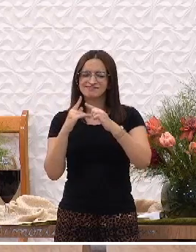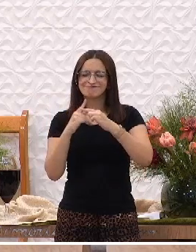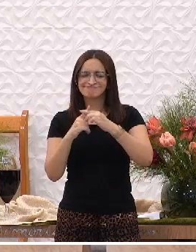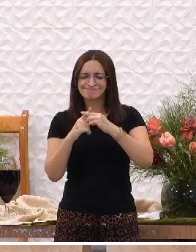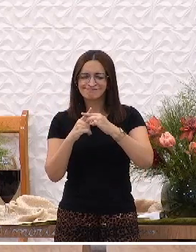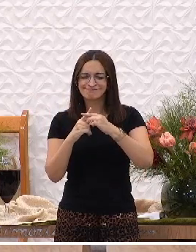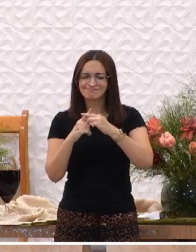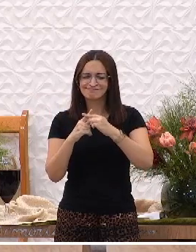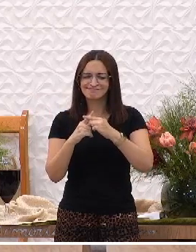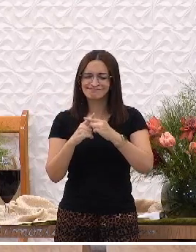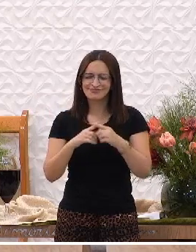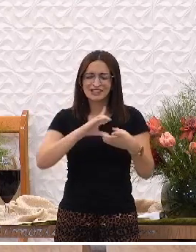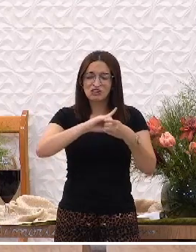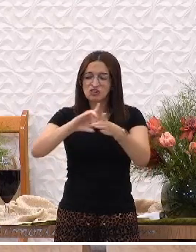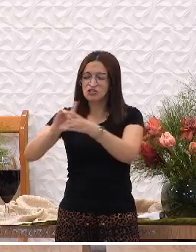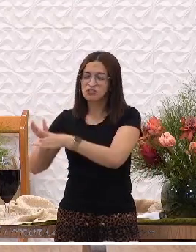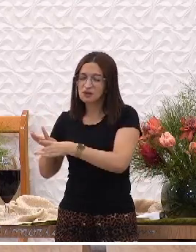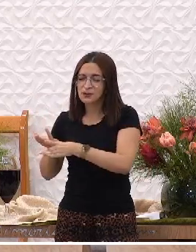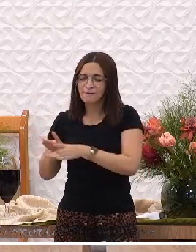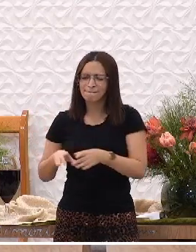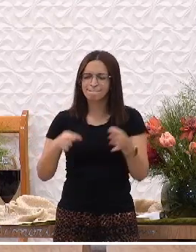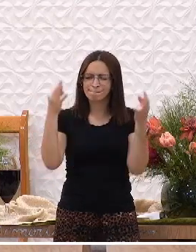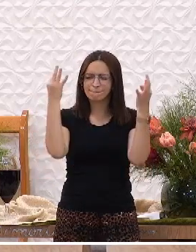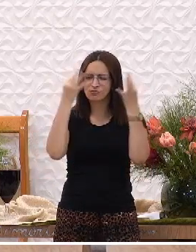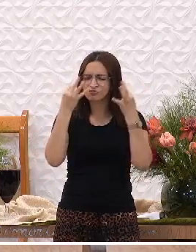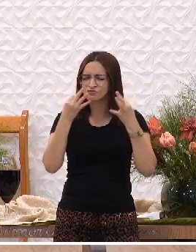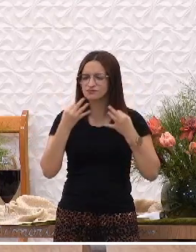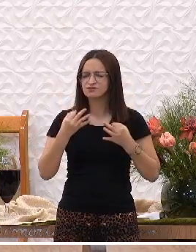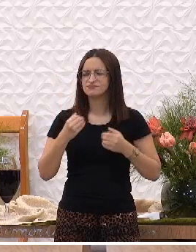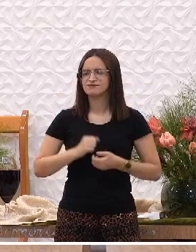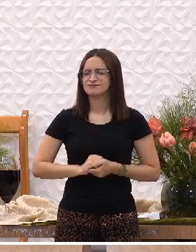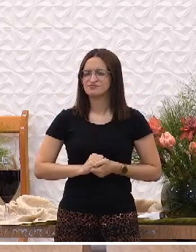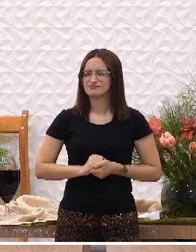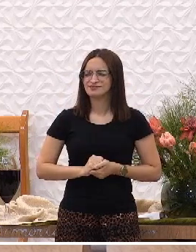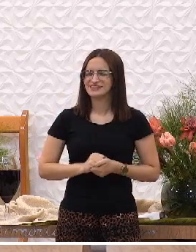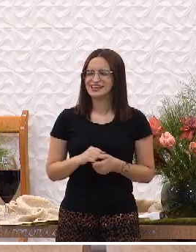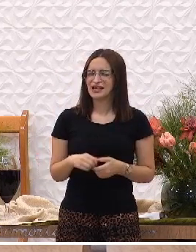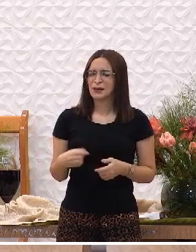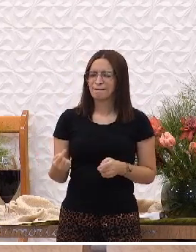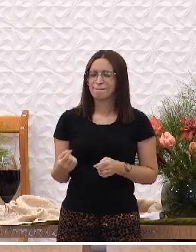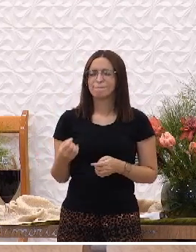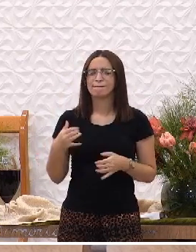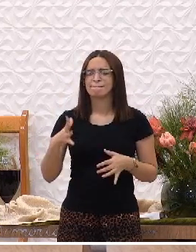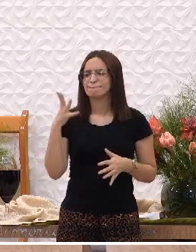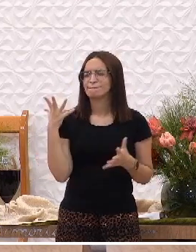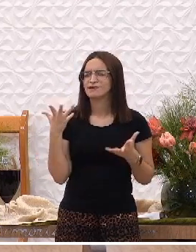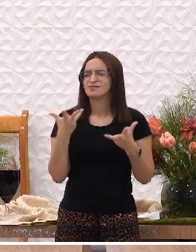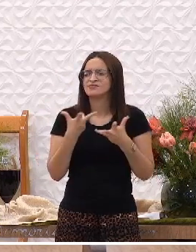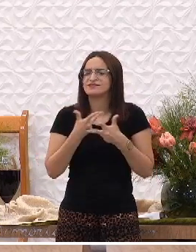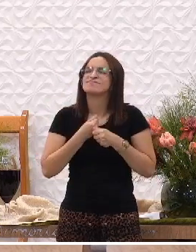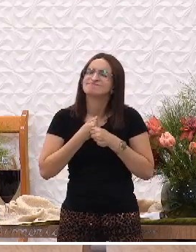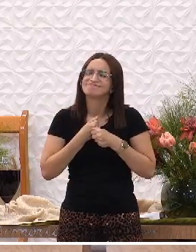são preciosas para nós, ó Deus. Que privilégio e que responsabilidade também, ó Deus. Me